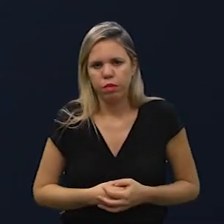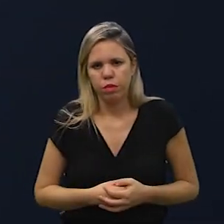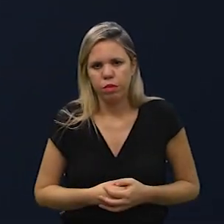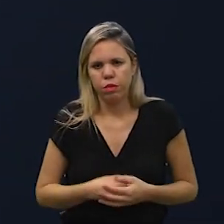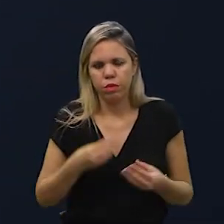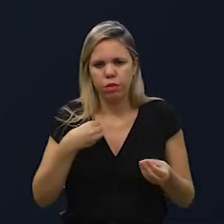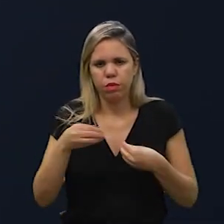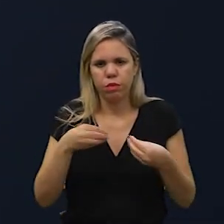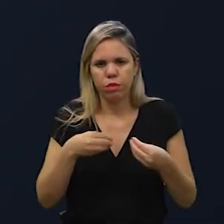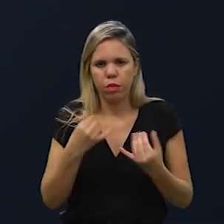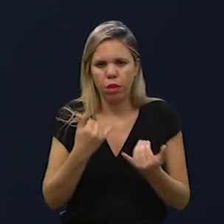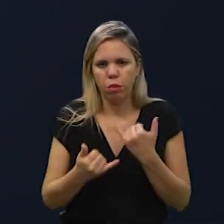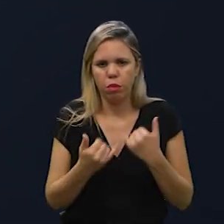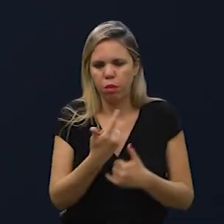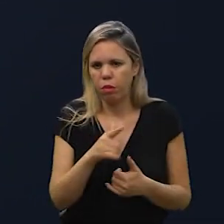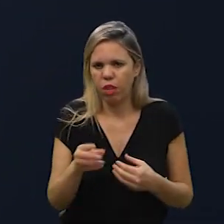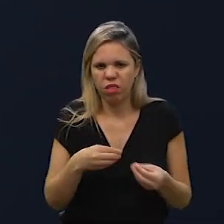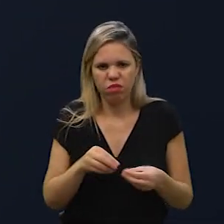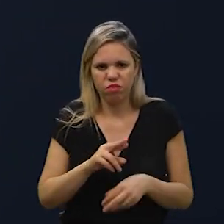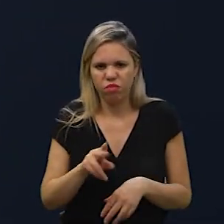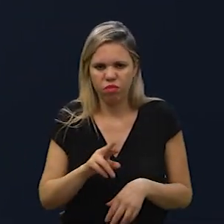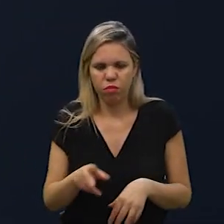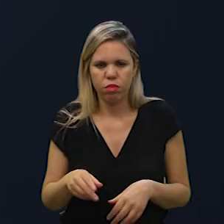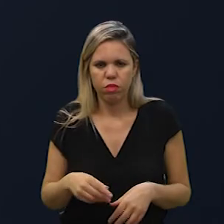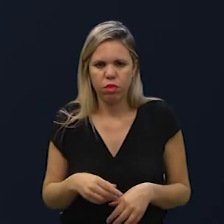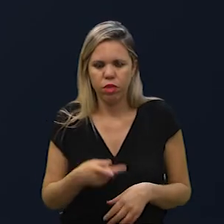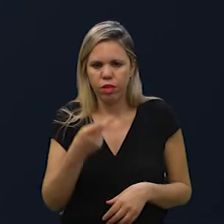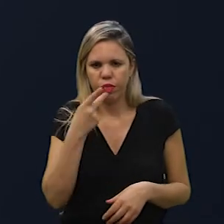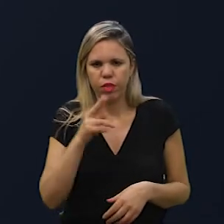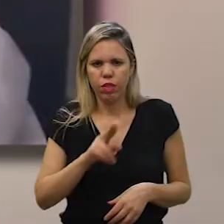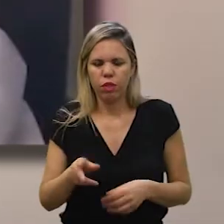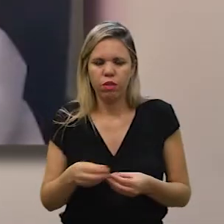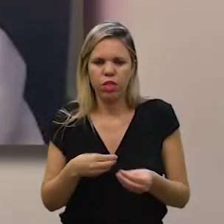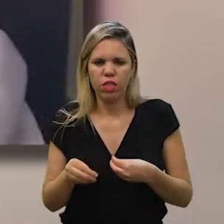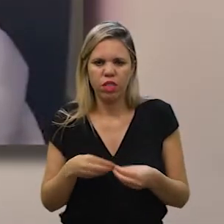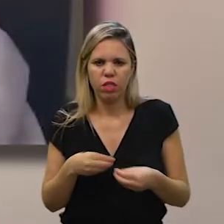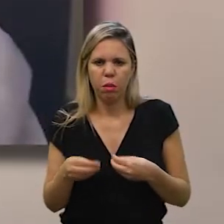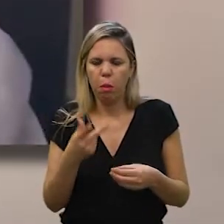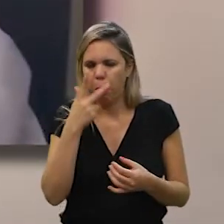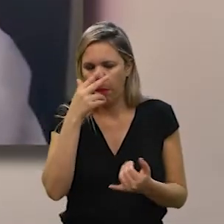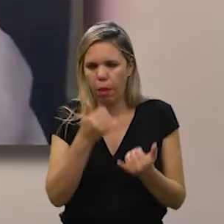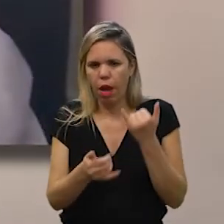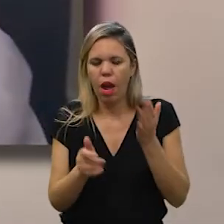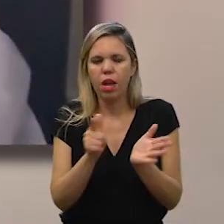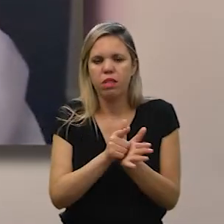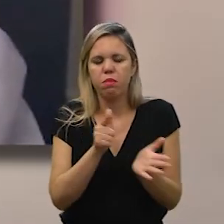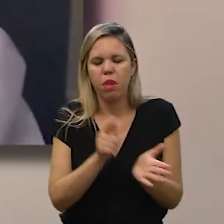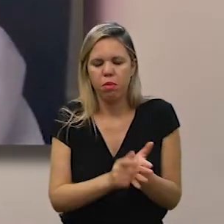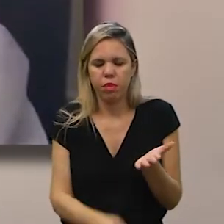um tecido que parece não tecido, até chama tecido, não tecido, parece um papel.